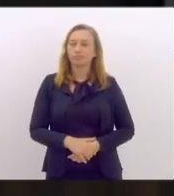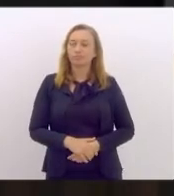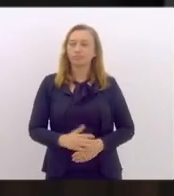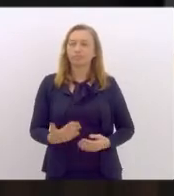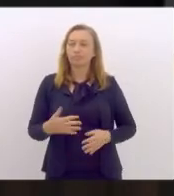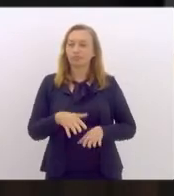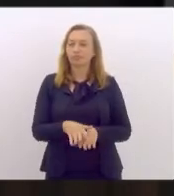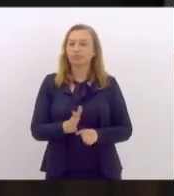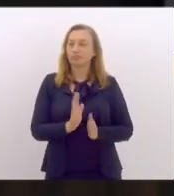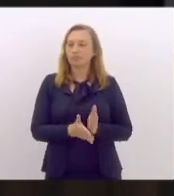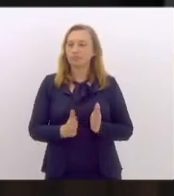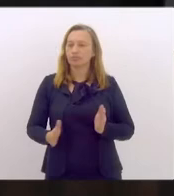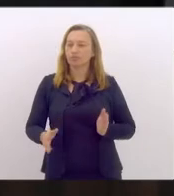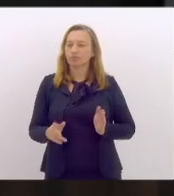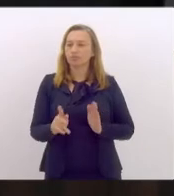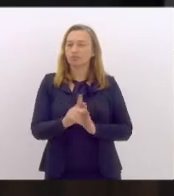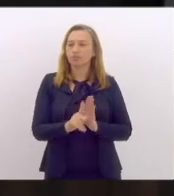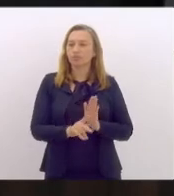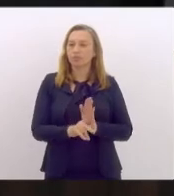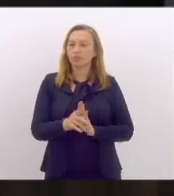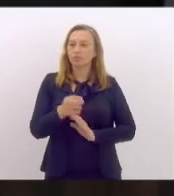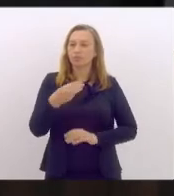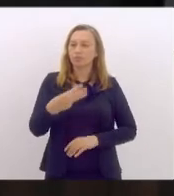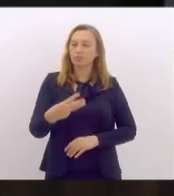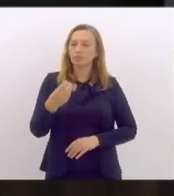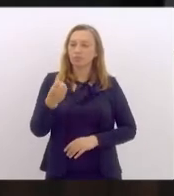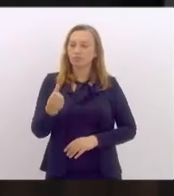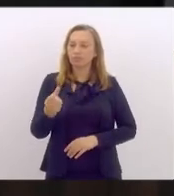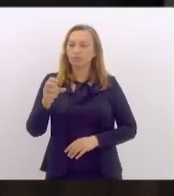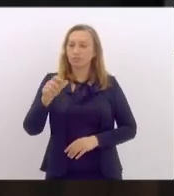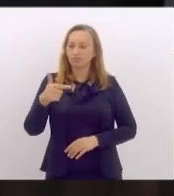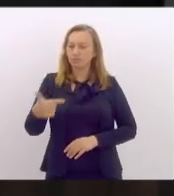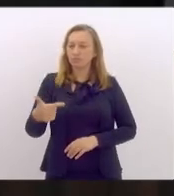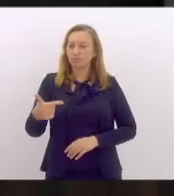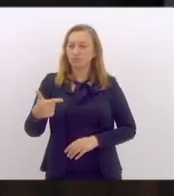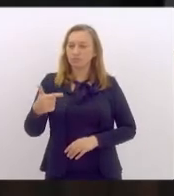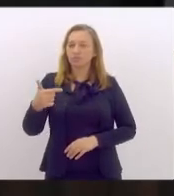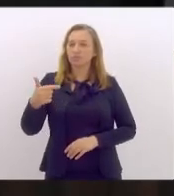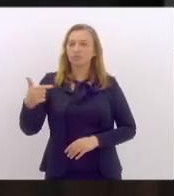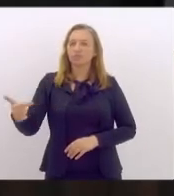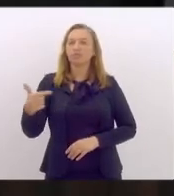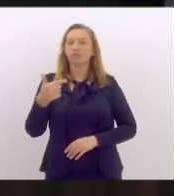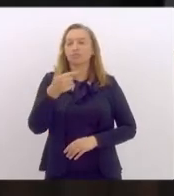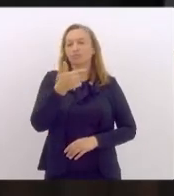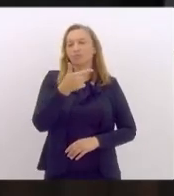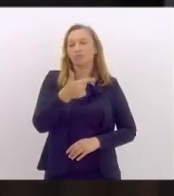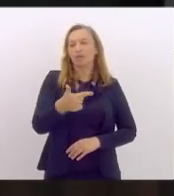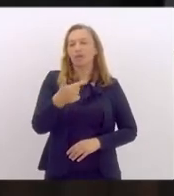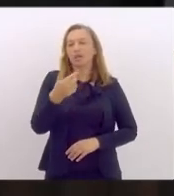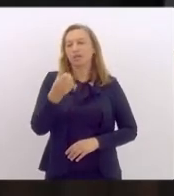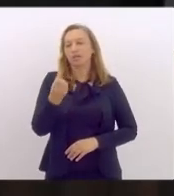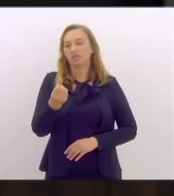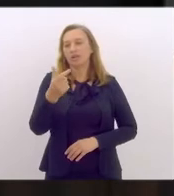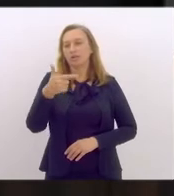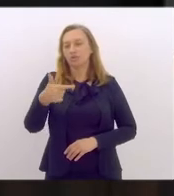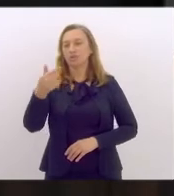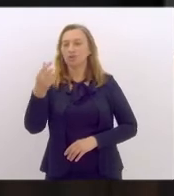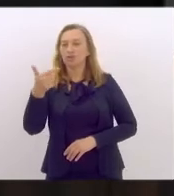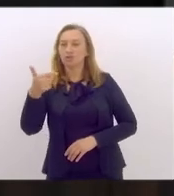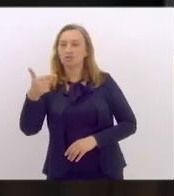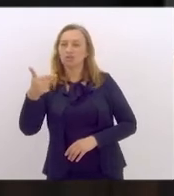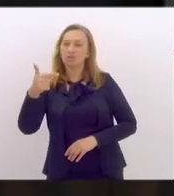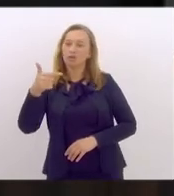de dinheiro projeto de lei 6258 de 22 6259 de 22 6260 de